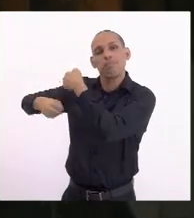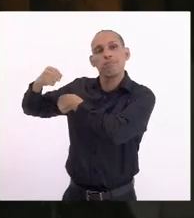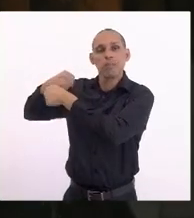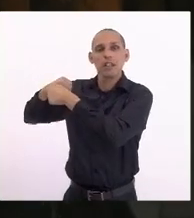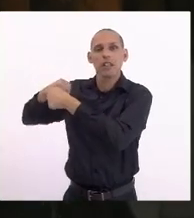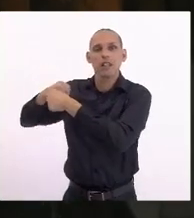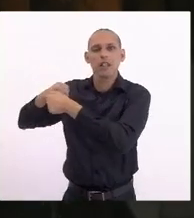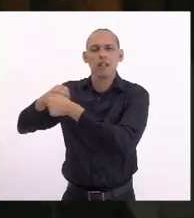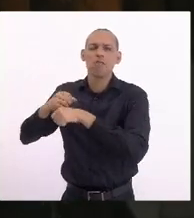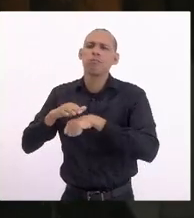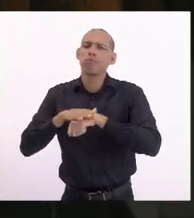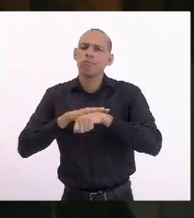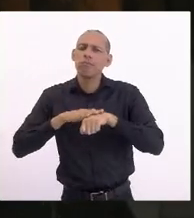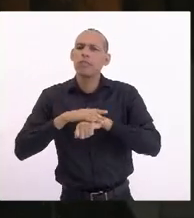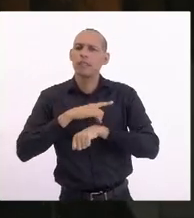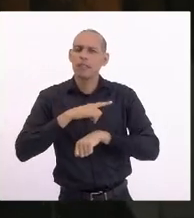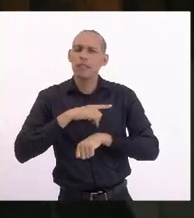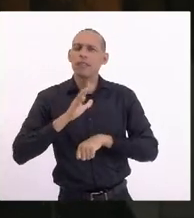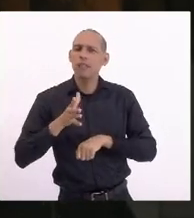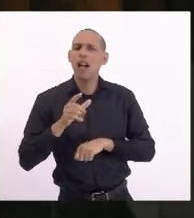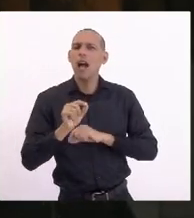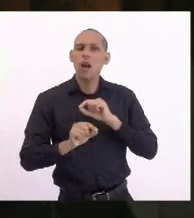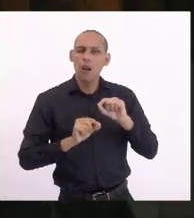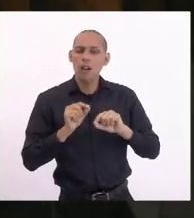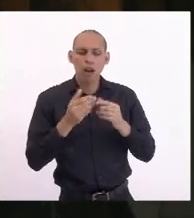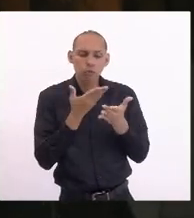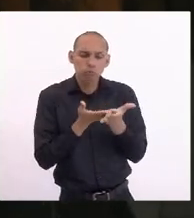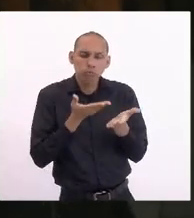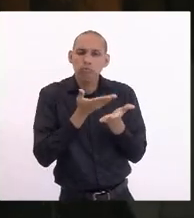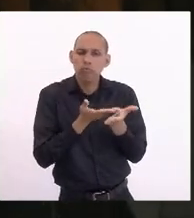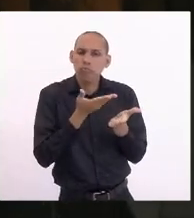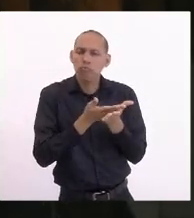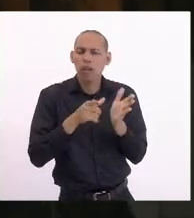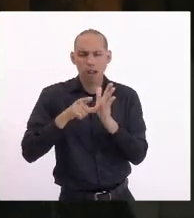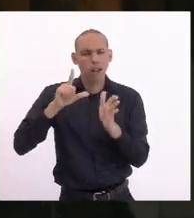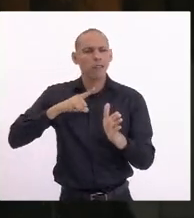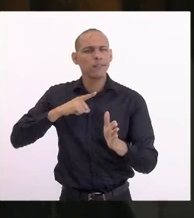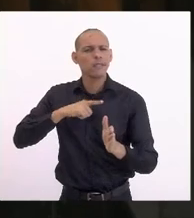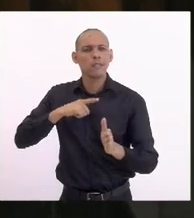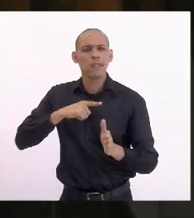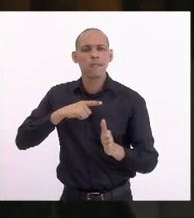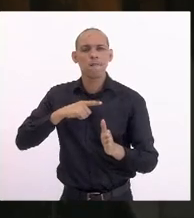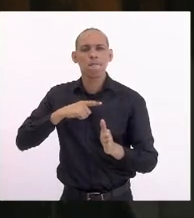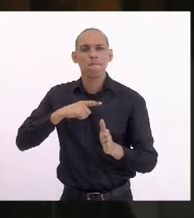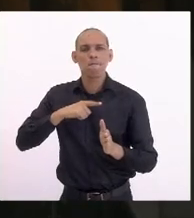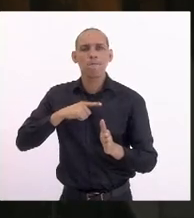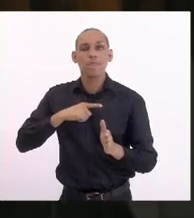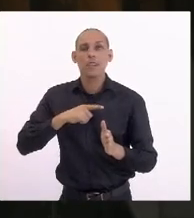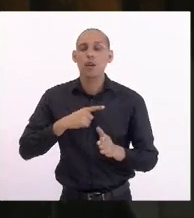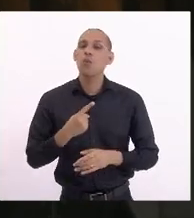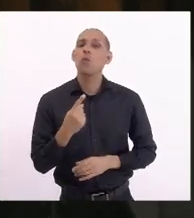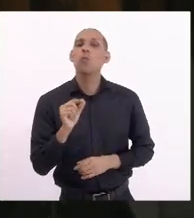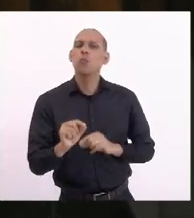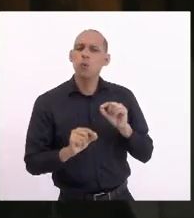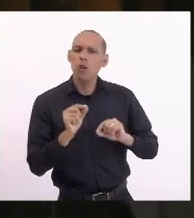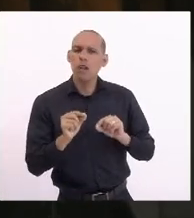já se conversou, chegou até um estudo preliminar de ter um túnel